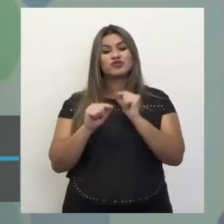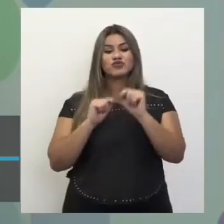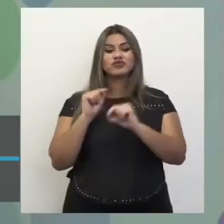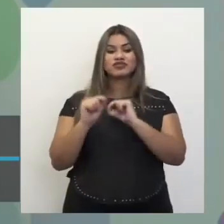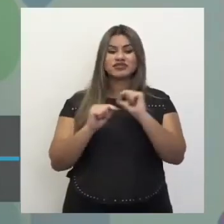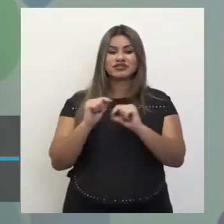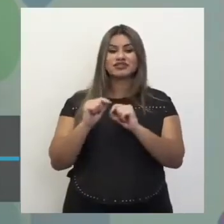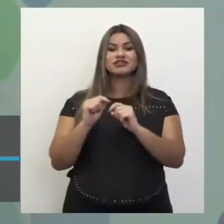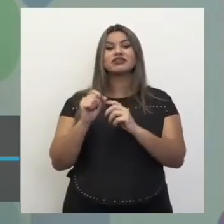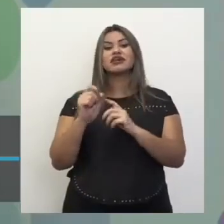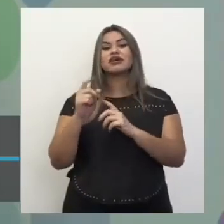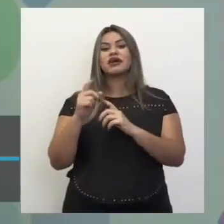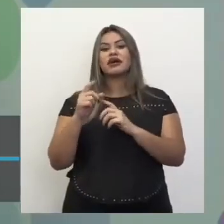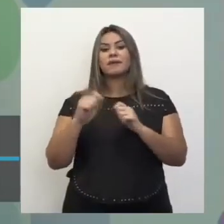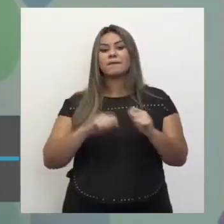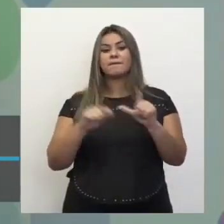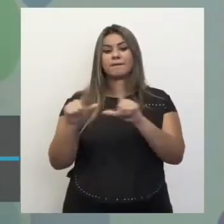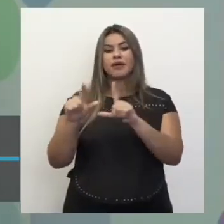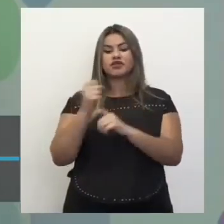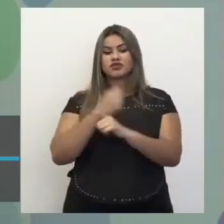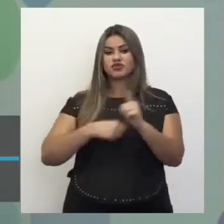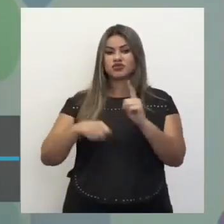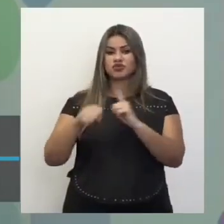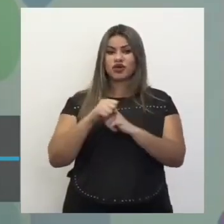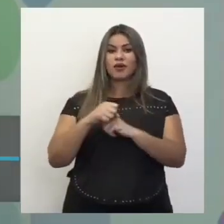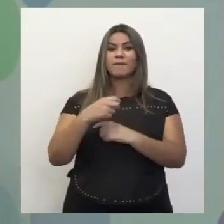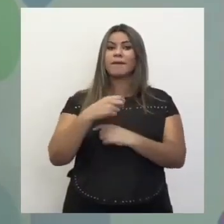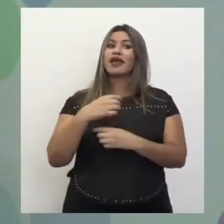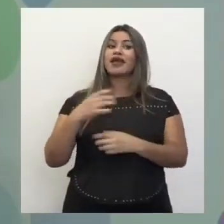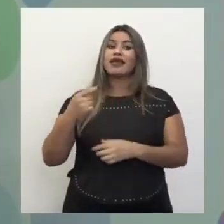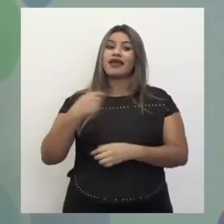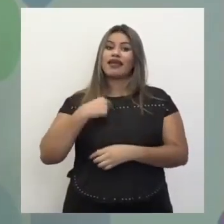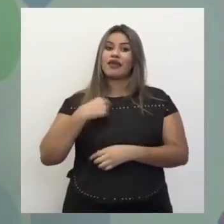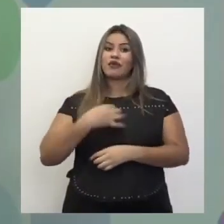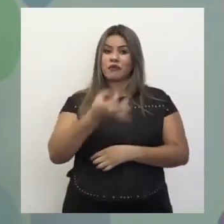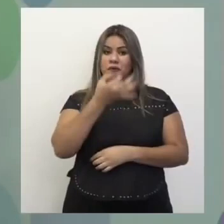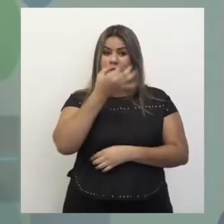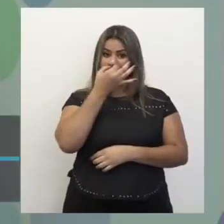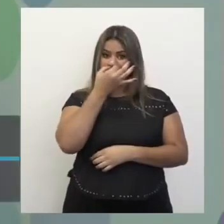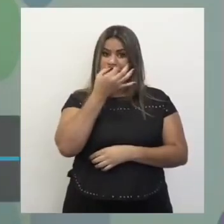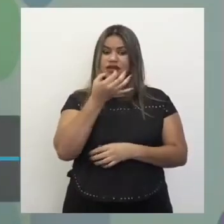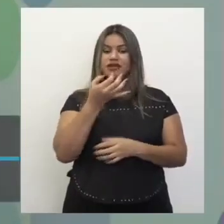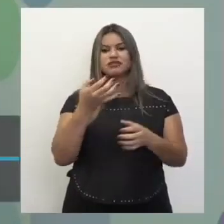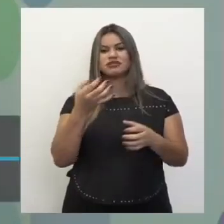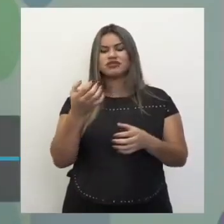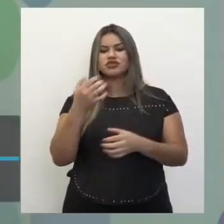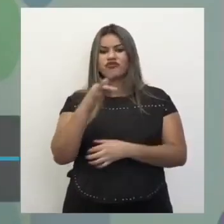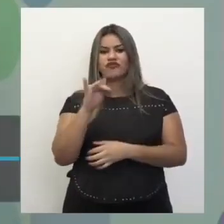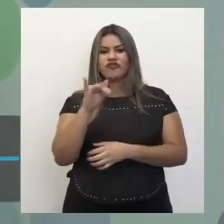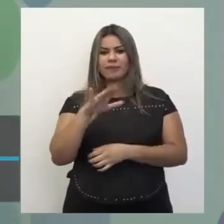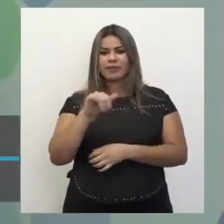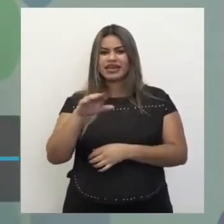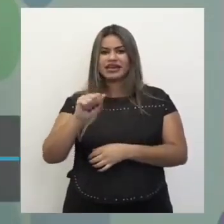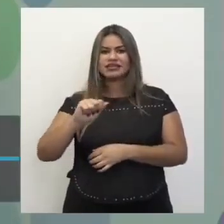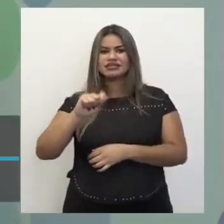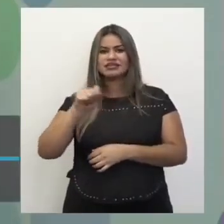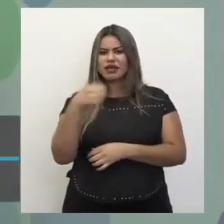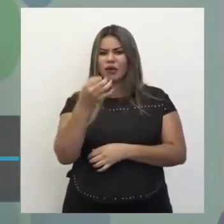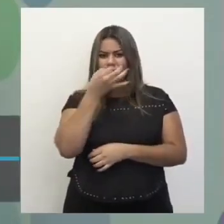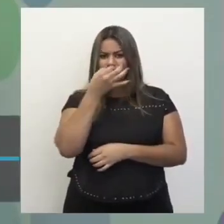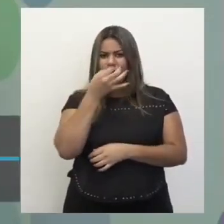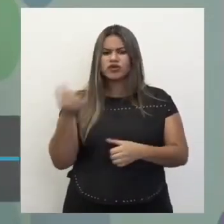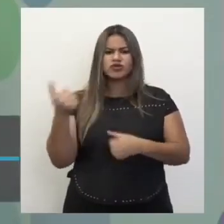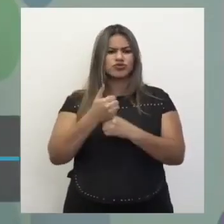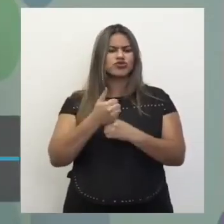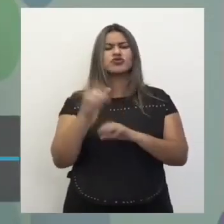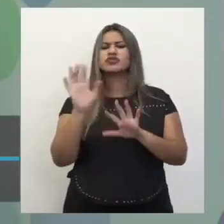vocês Sociologia. Eu não estou substituindo a Fabiana, não precisa crucificar o Centro de Mídias, porque o professor de Filosofia agora vai dar